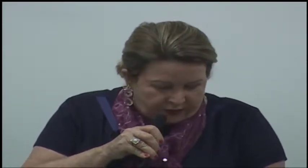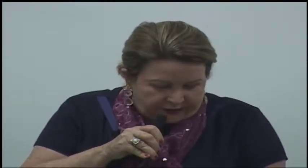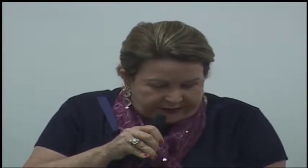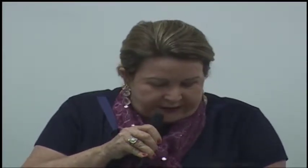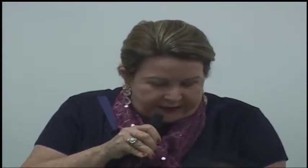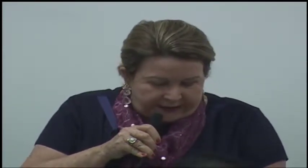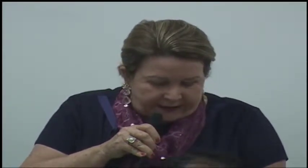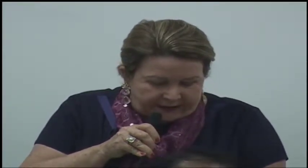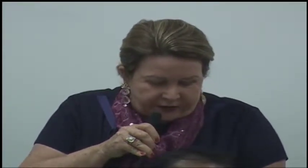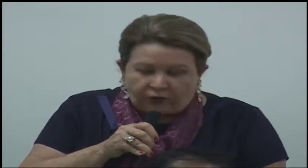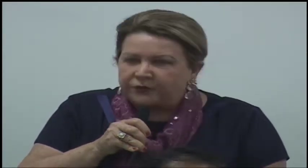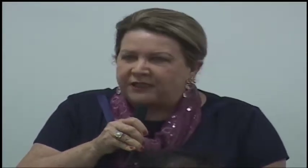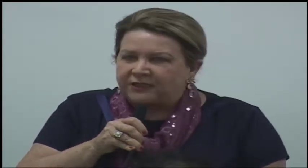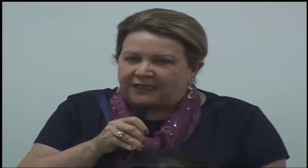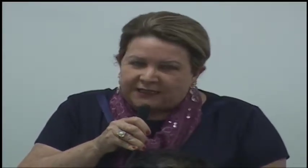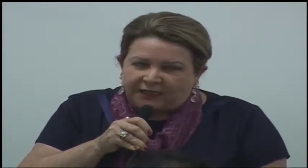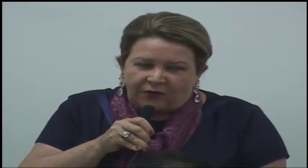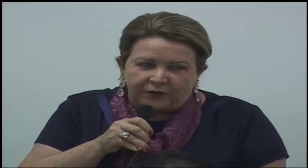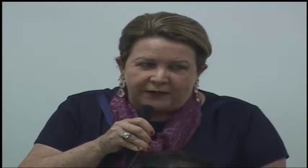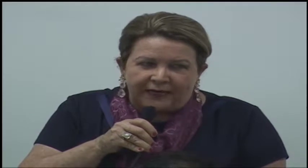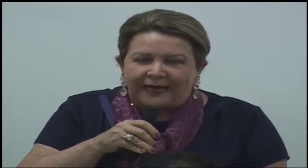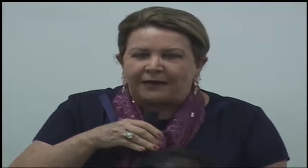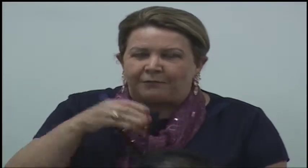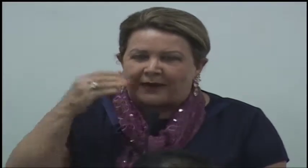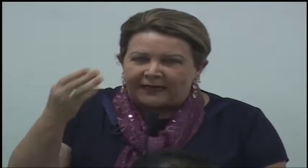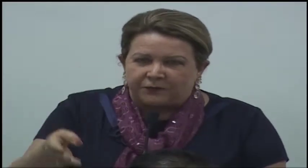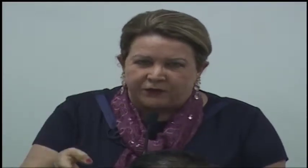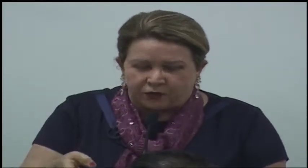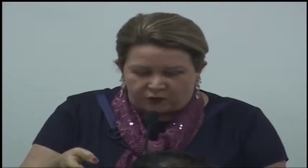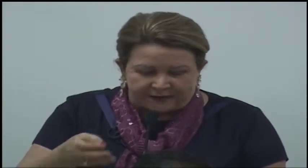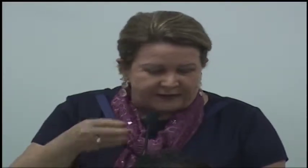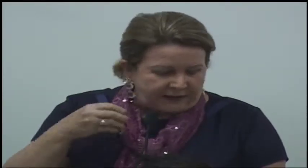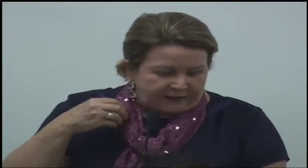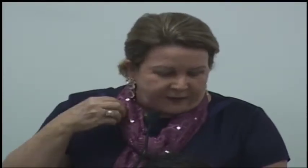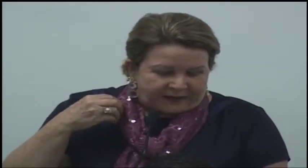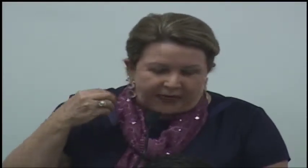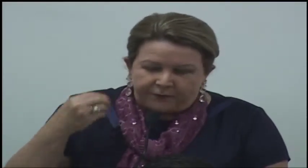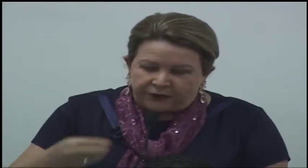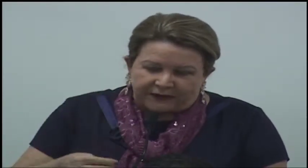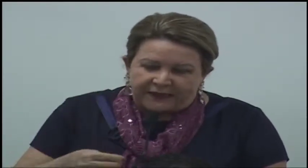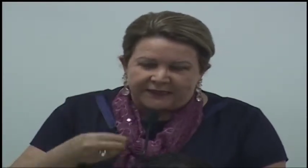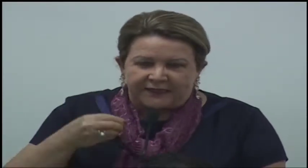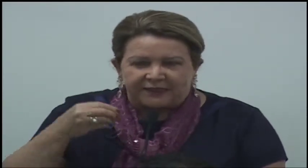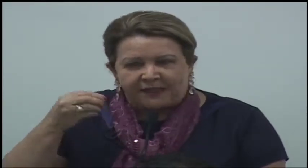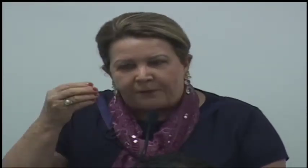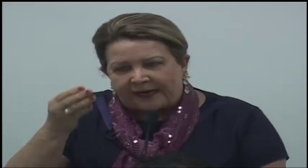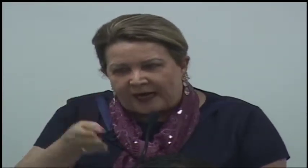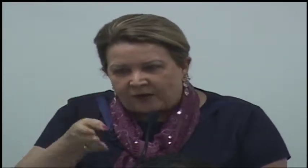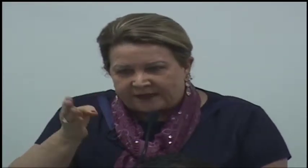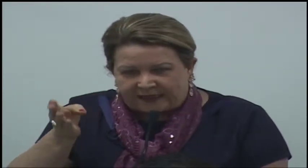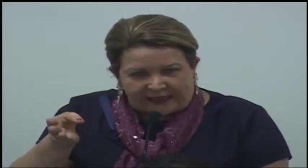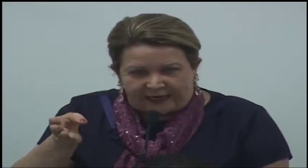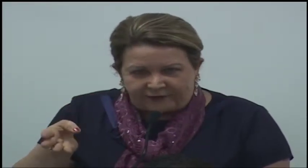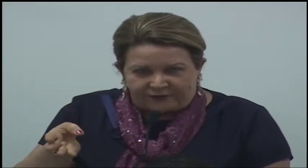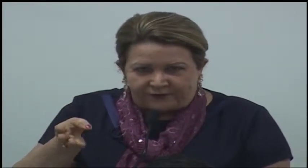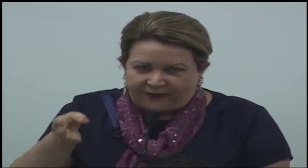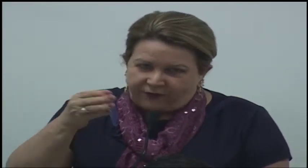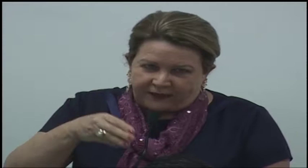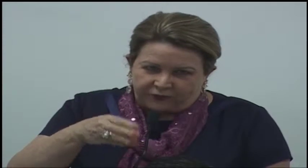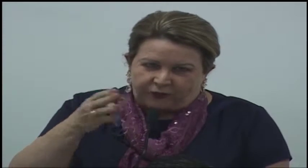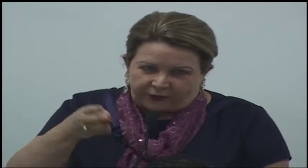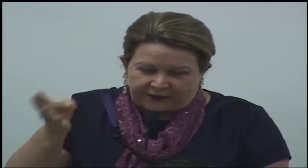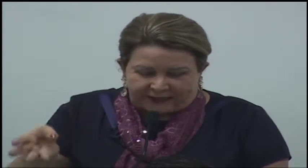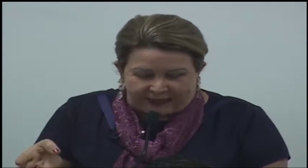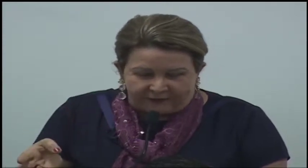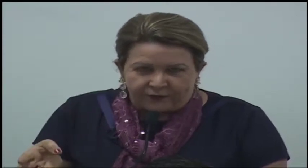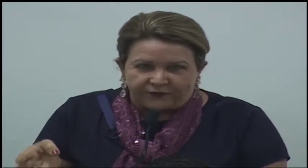de conscientização e relembrar as pessoas da importância de separar o reciclável, né,